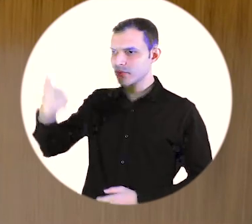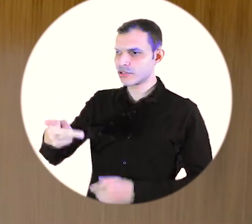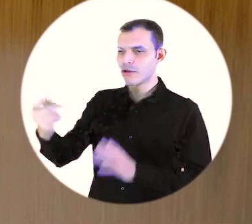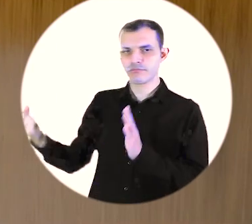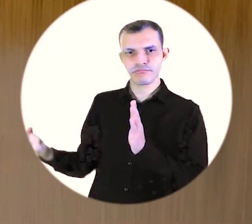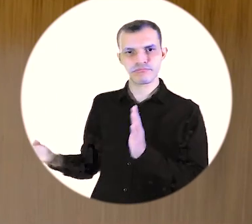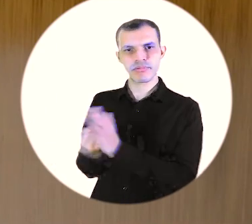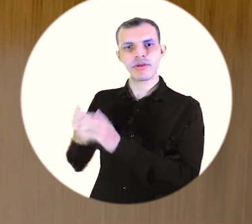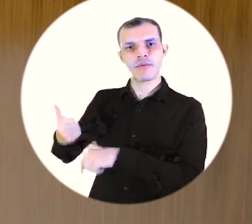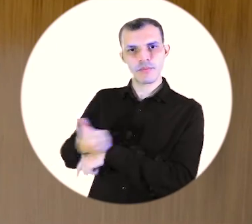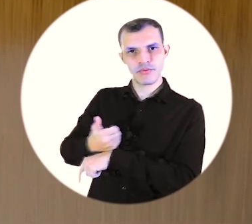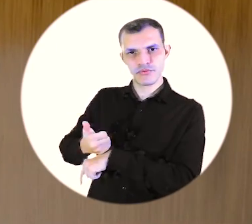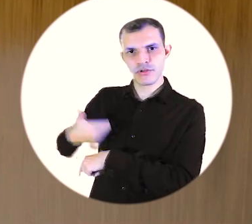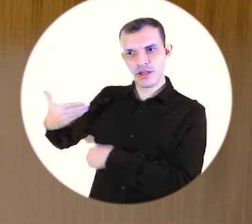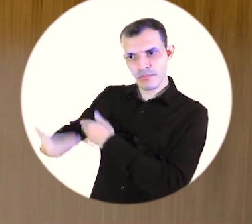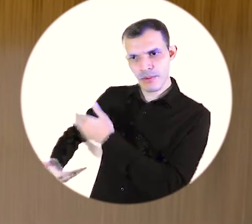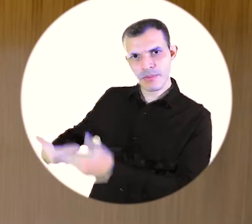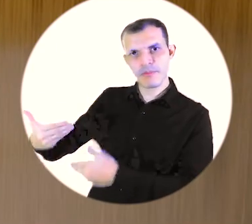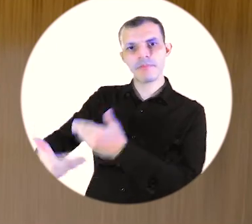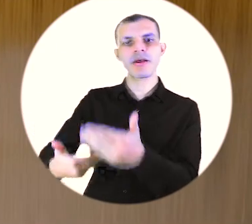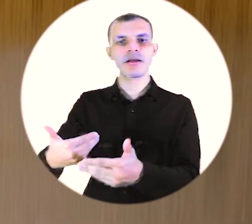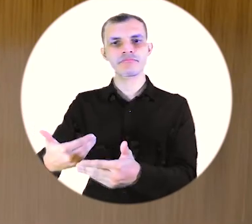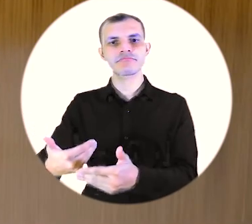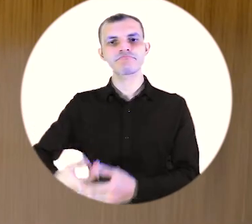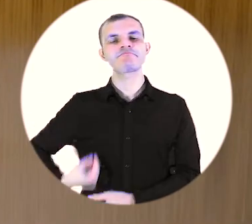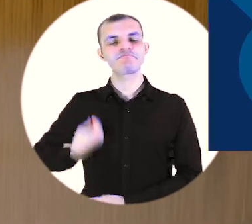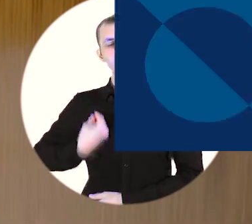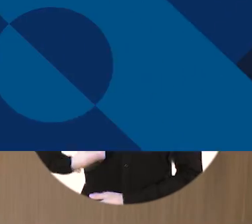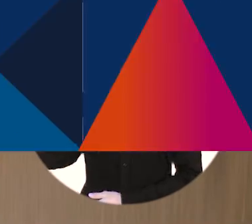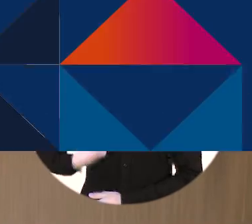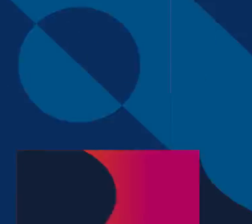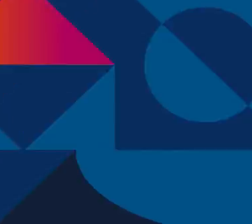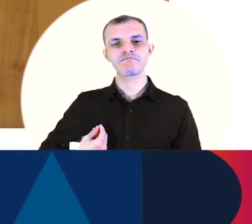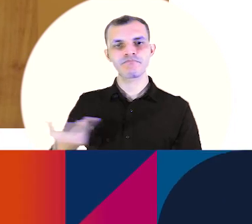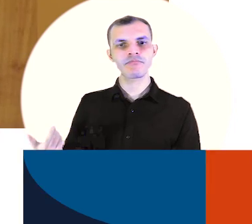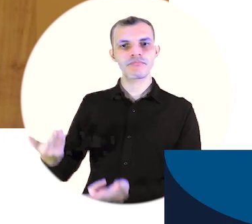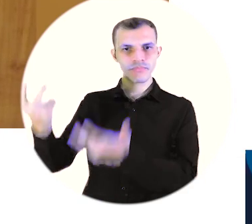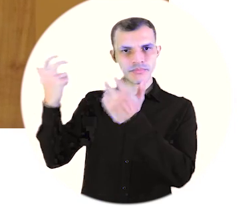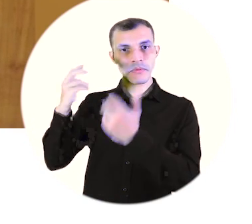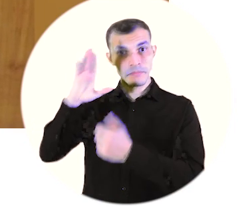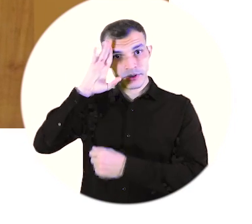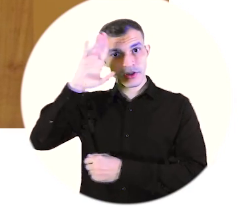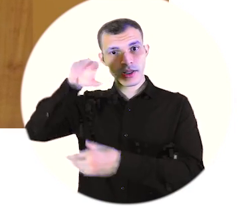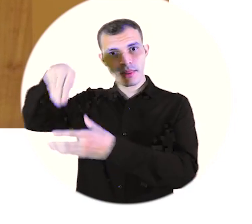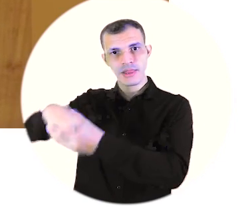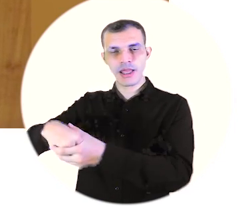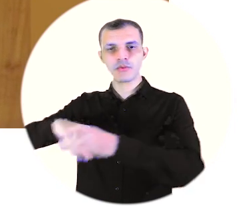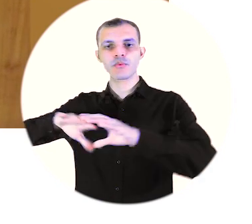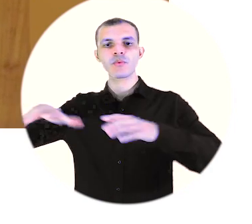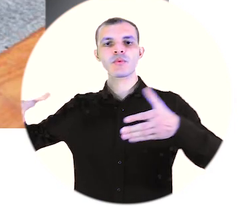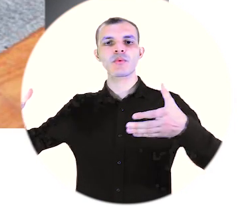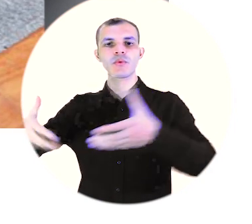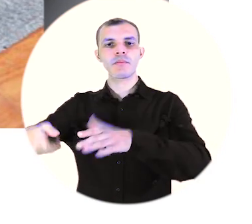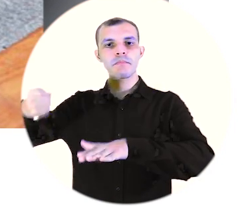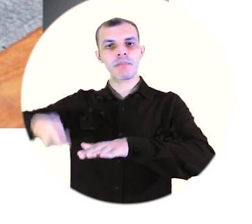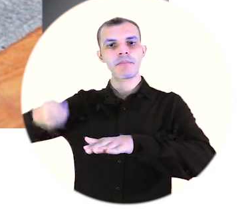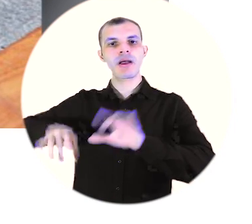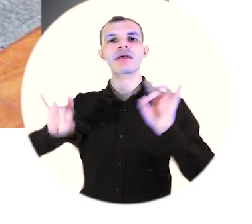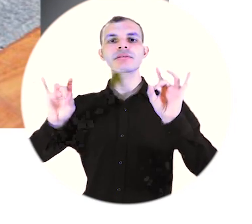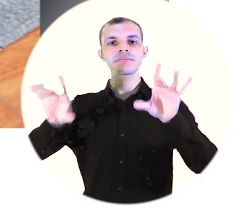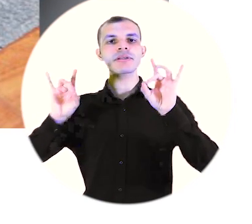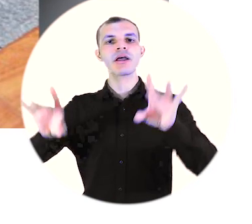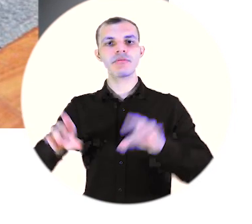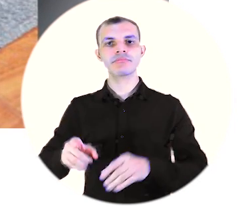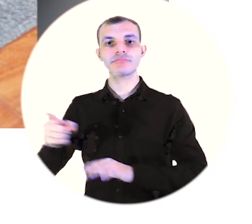seu legado em cada uma das turmas pelas quais atuou, incluindo aí a Corte Especial. Na Corte Especial, seus